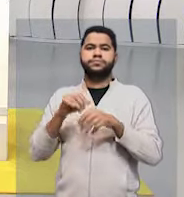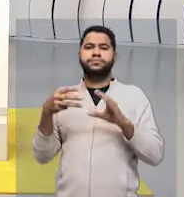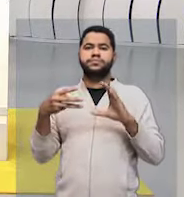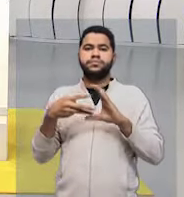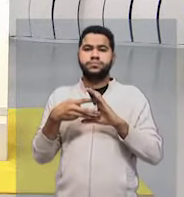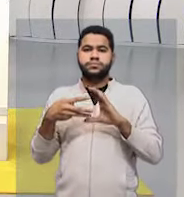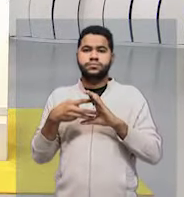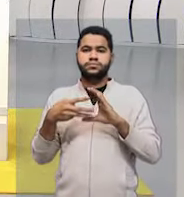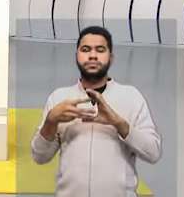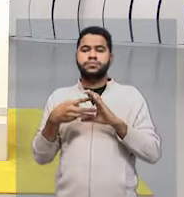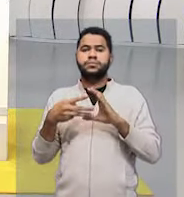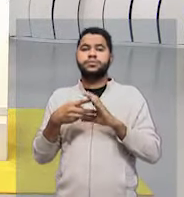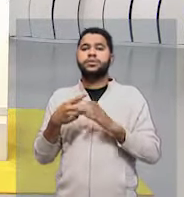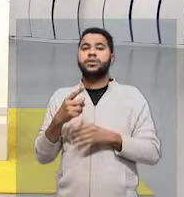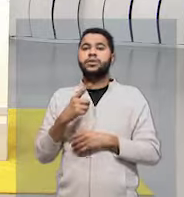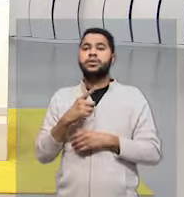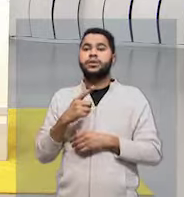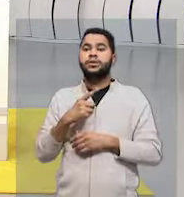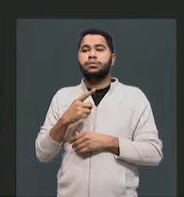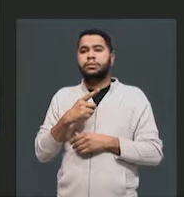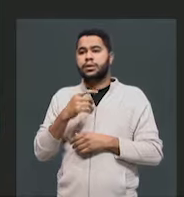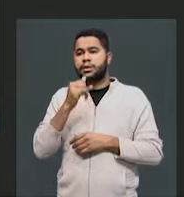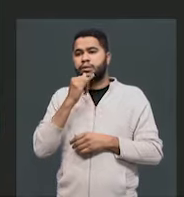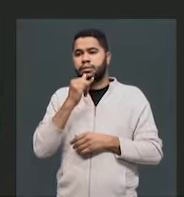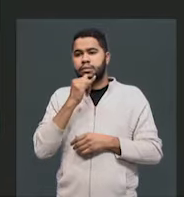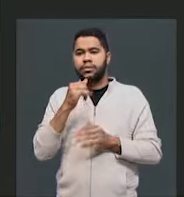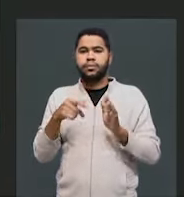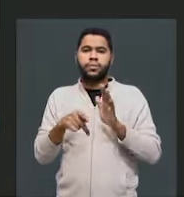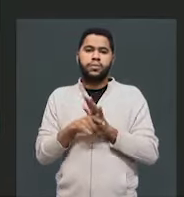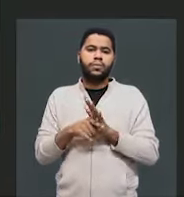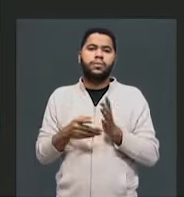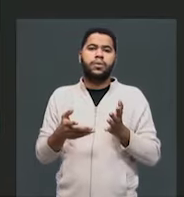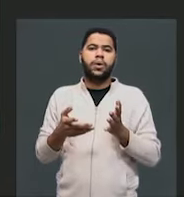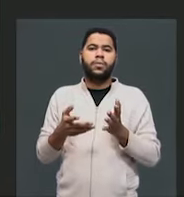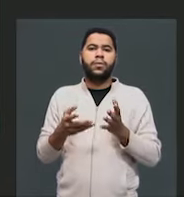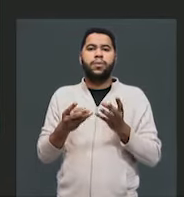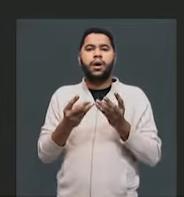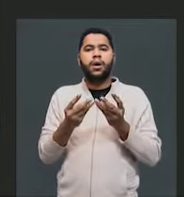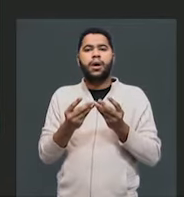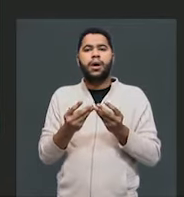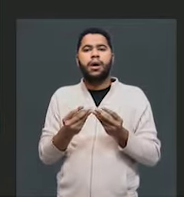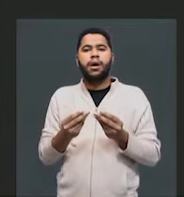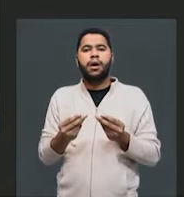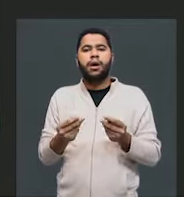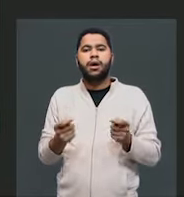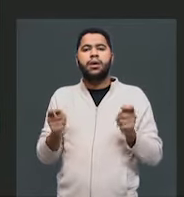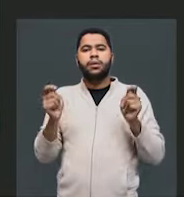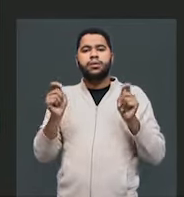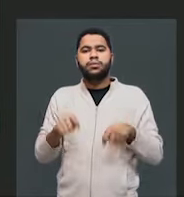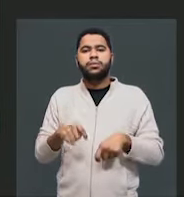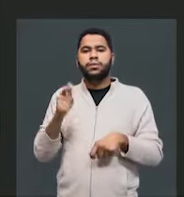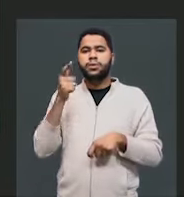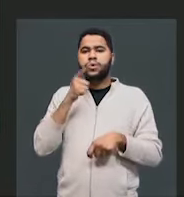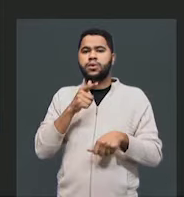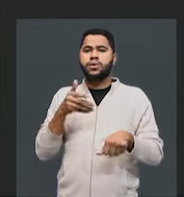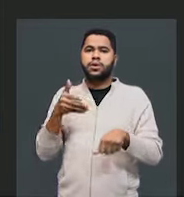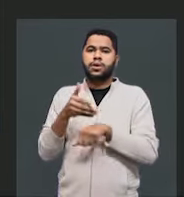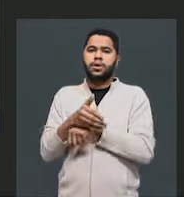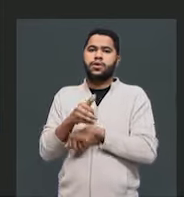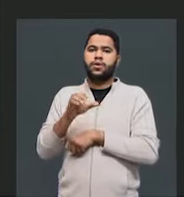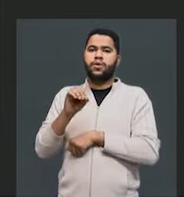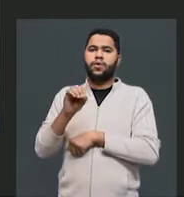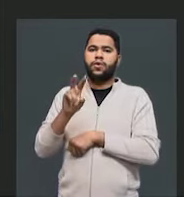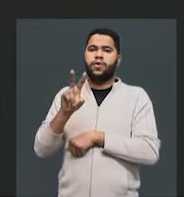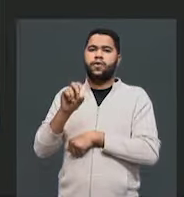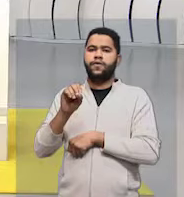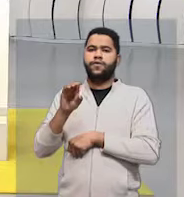né? Que vão ter aí enzimas digestivas, né? Que vão digerir aí para poder conseguir entrar no